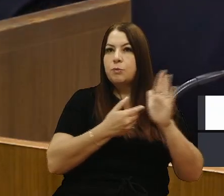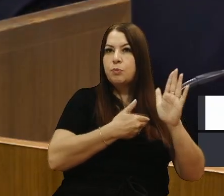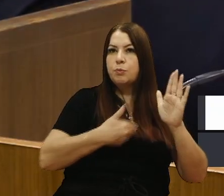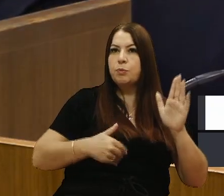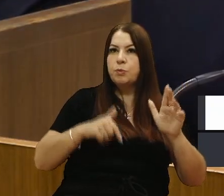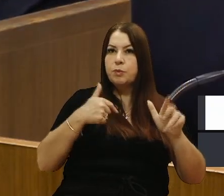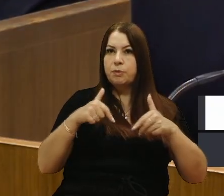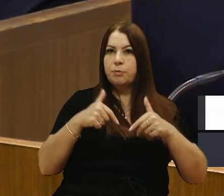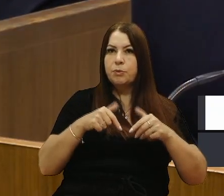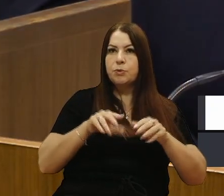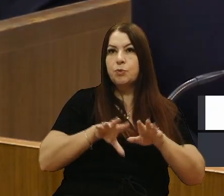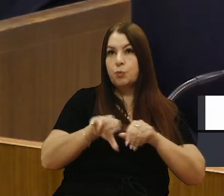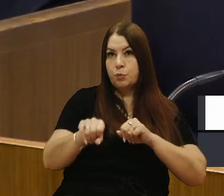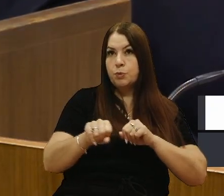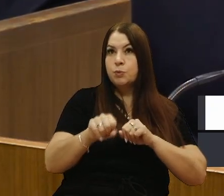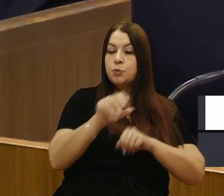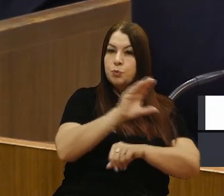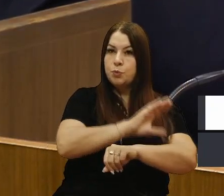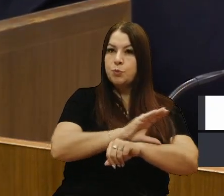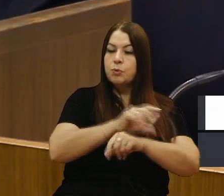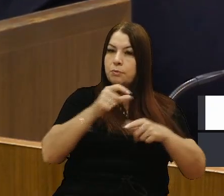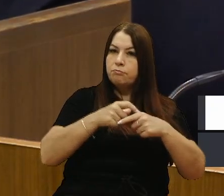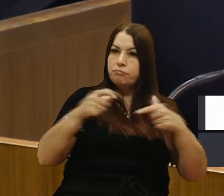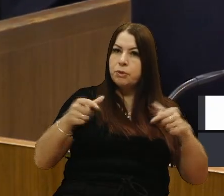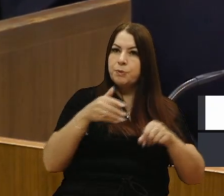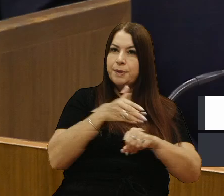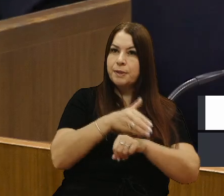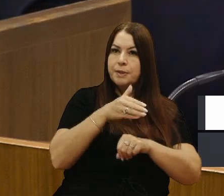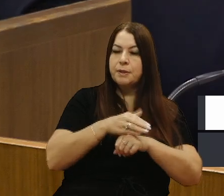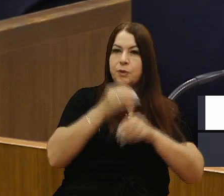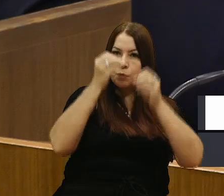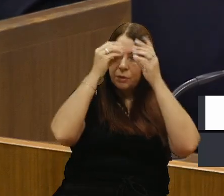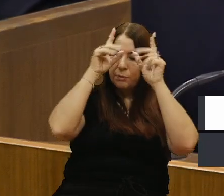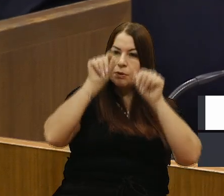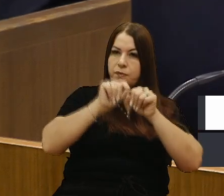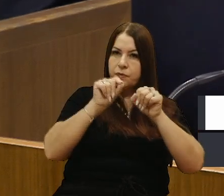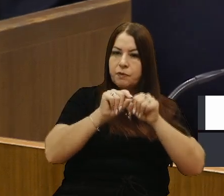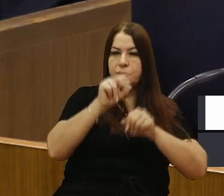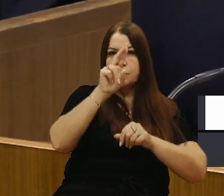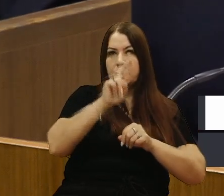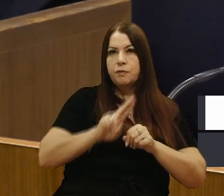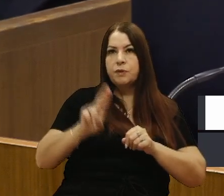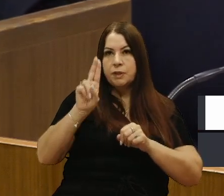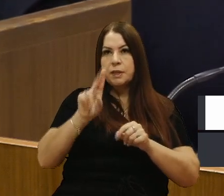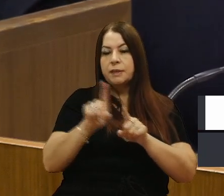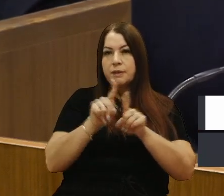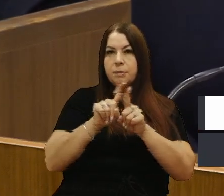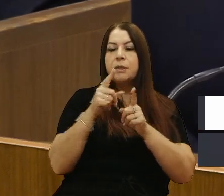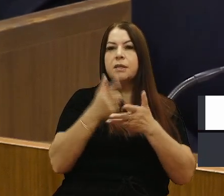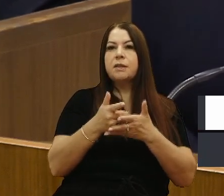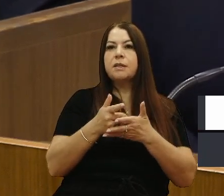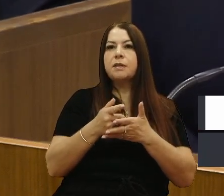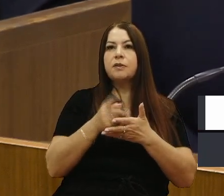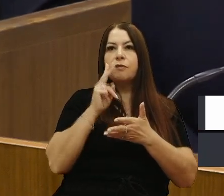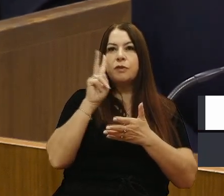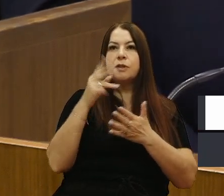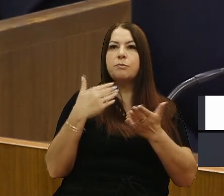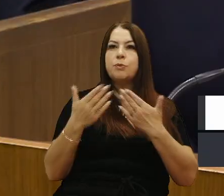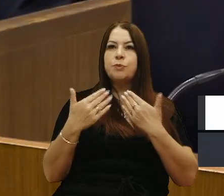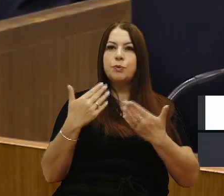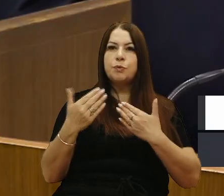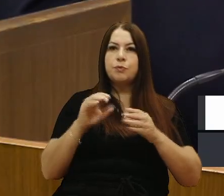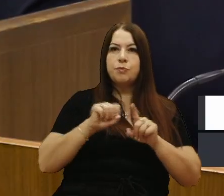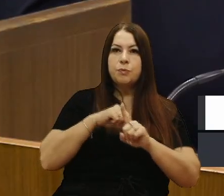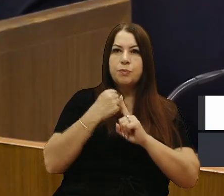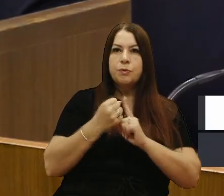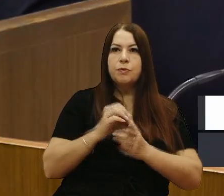trabalhos de conclusão de curso, ampliando o acesso ao conhecimento produzido na universidade e fortalecendo o diálogo com a